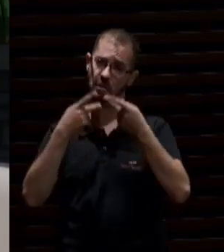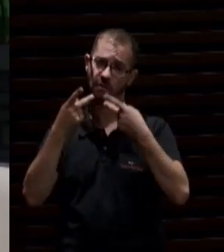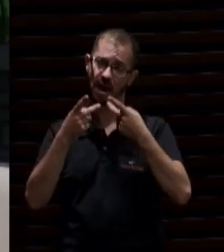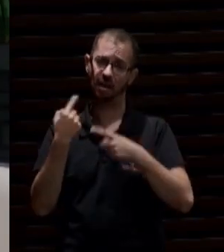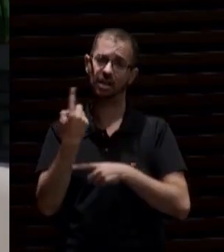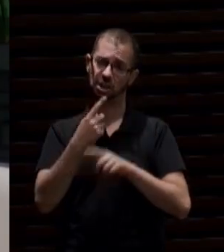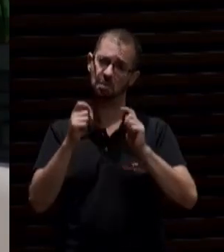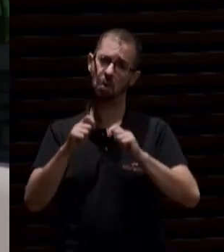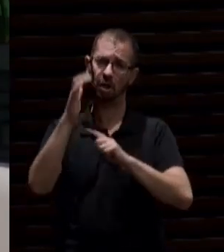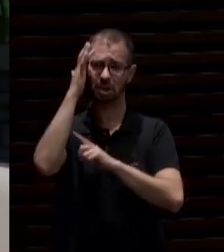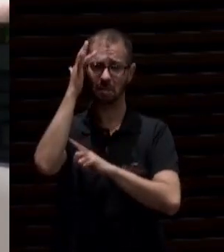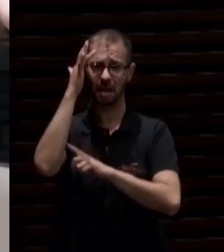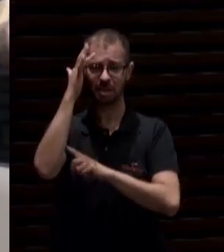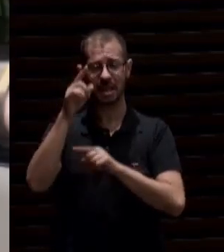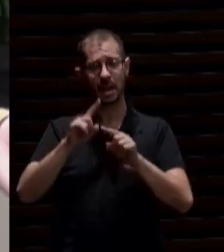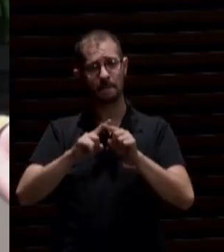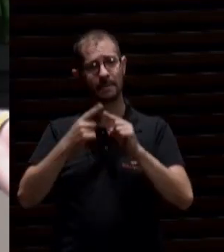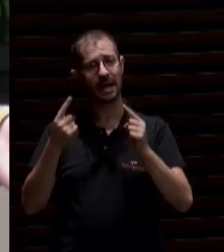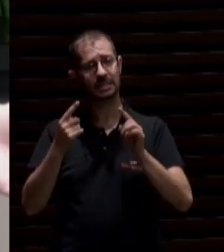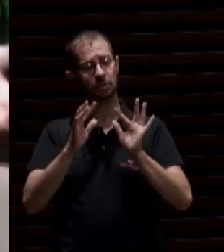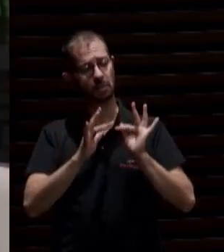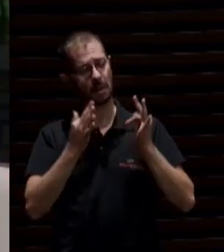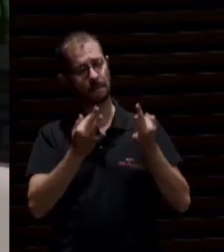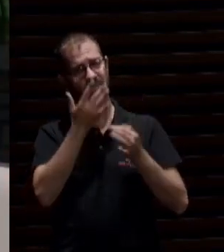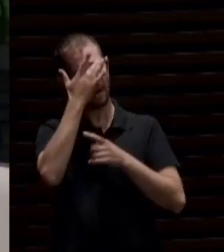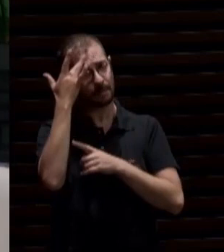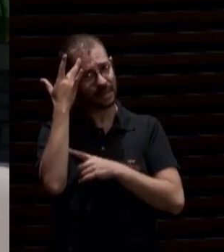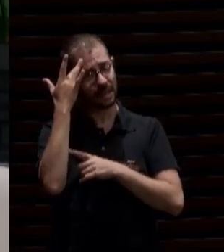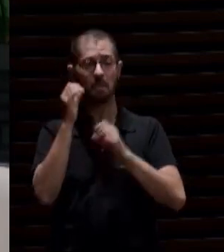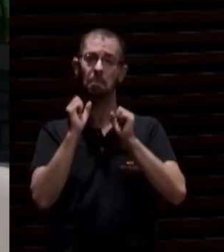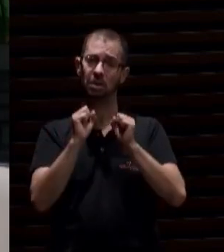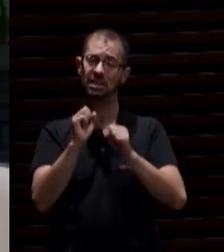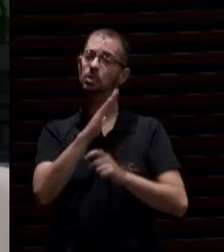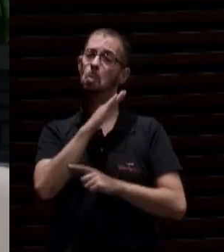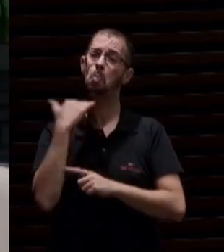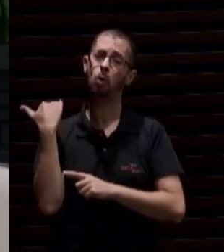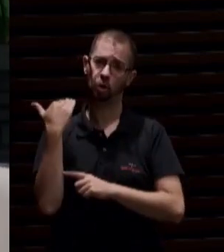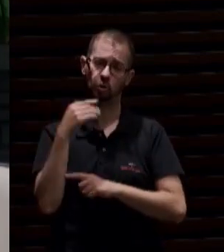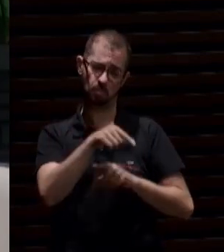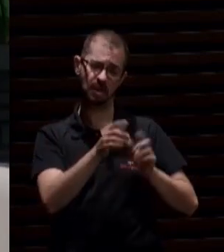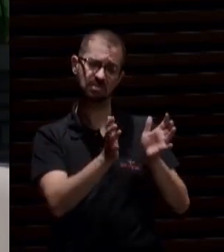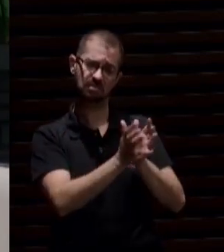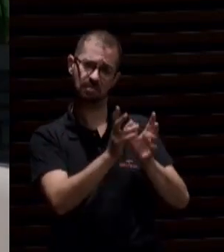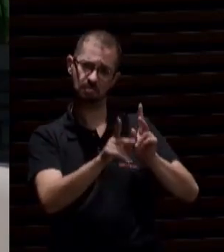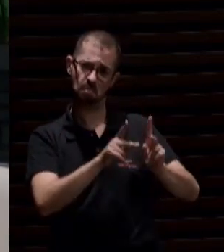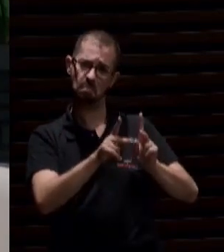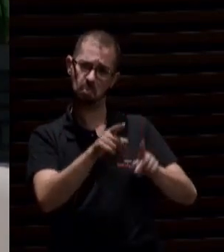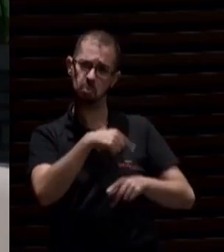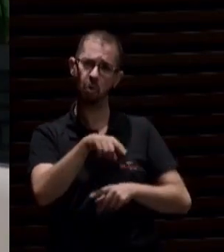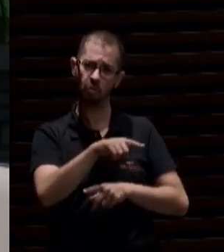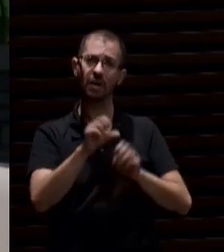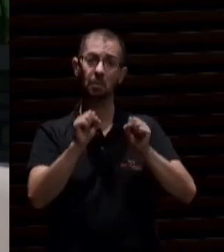imaginar, mas talvez algum familiar de Jonas pode ter sido morto por um assírio, pode ter sido torturado, ele pode ter visto